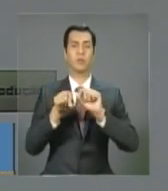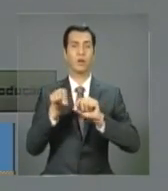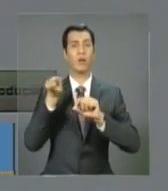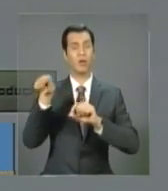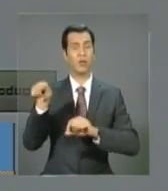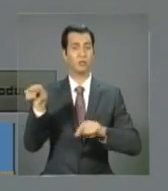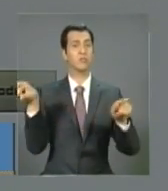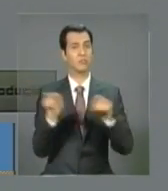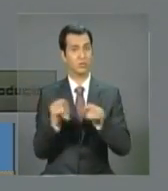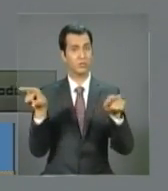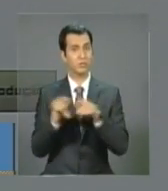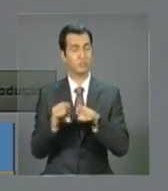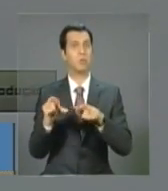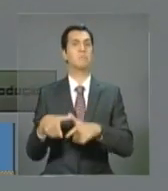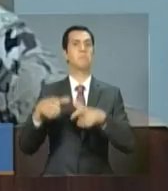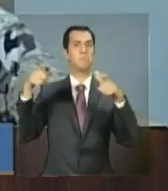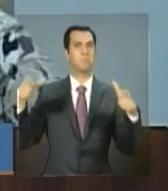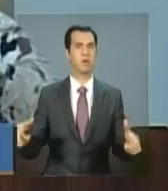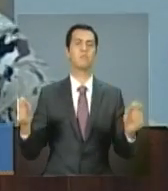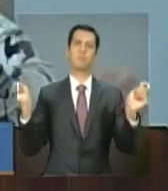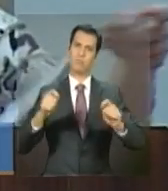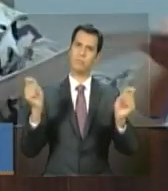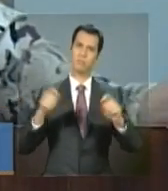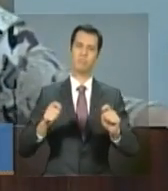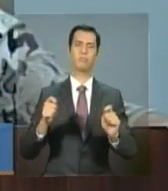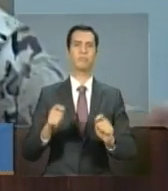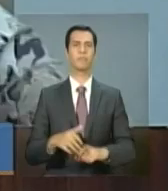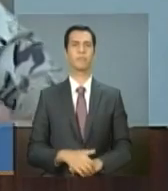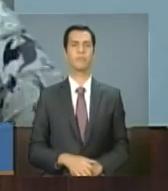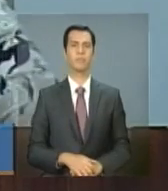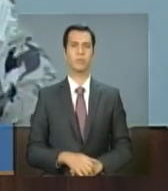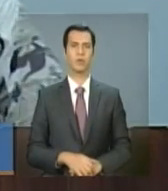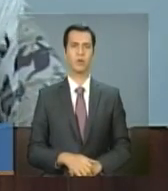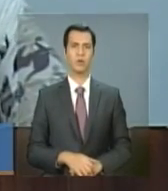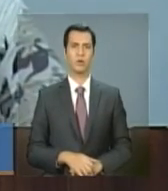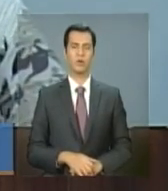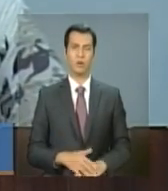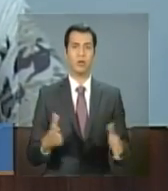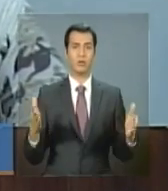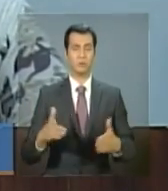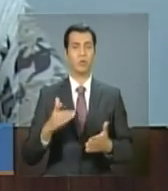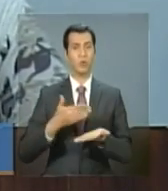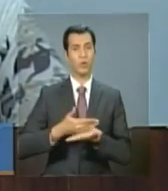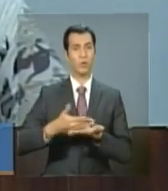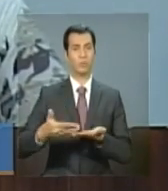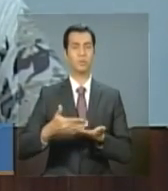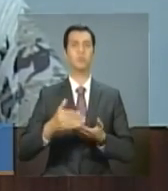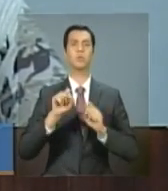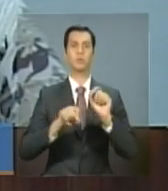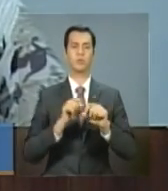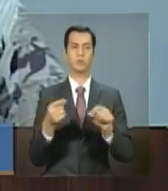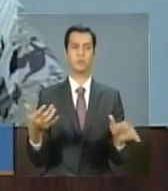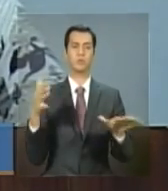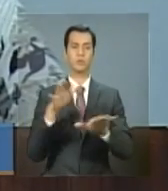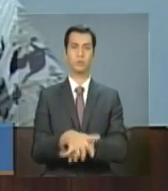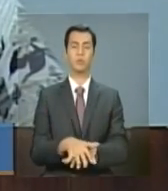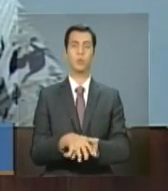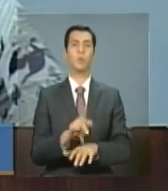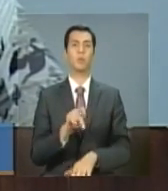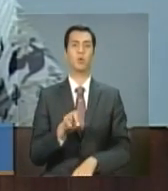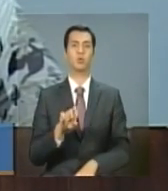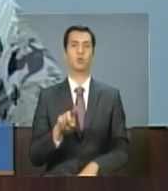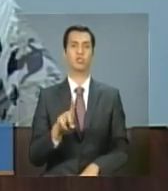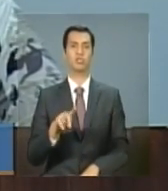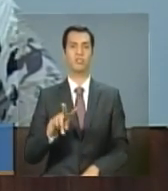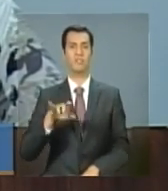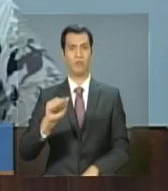produção também ampliando capacidades. Então, começando aqui com o nosso eixo de inclusão produtiva no